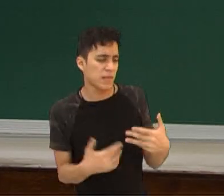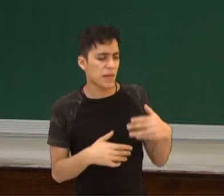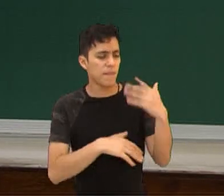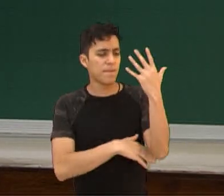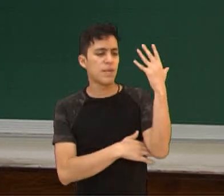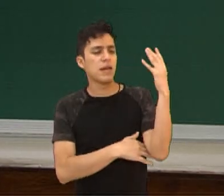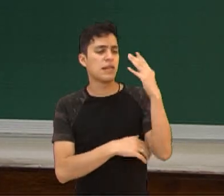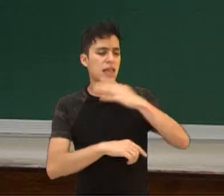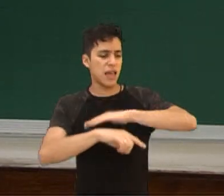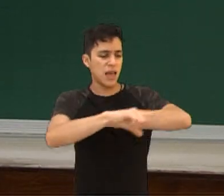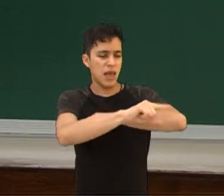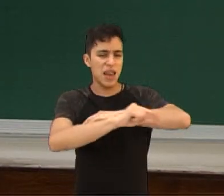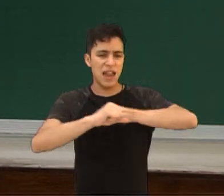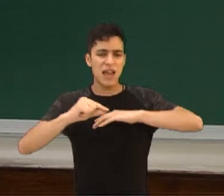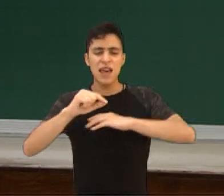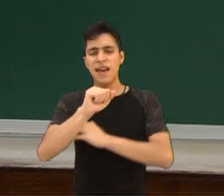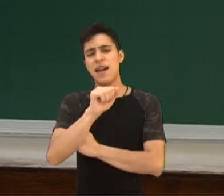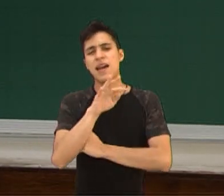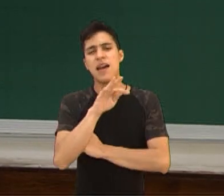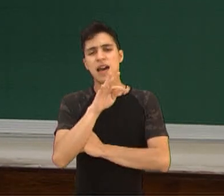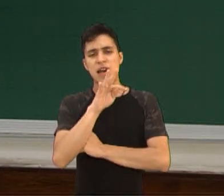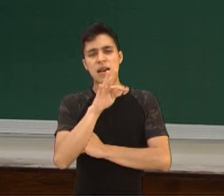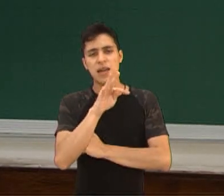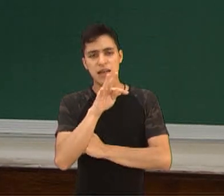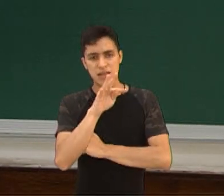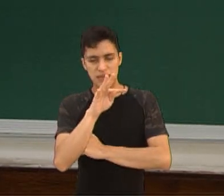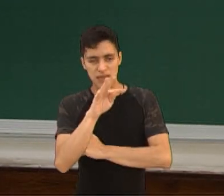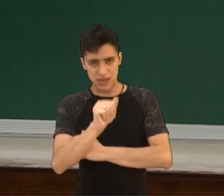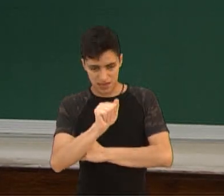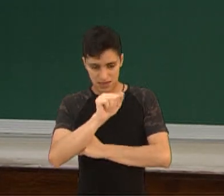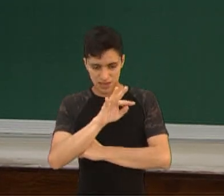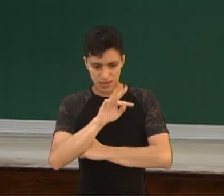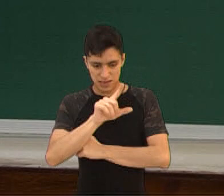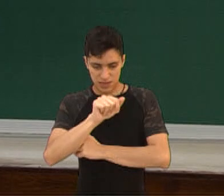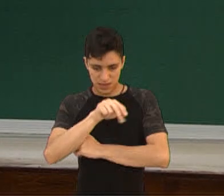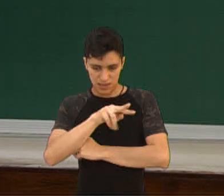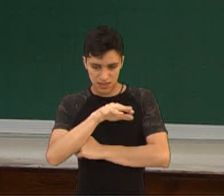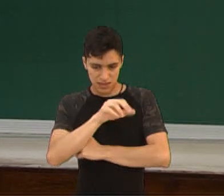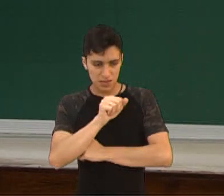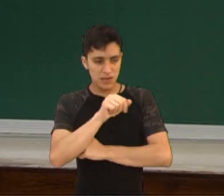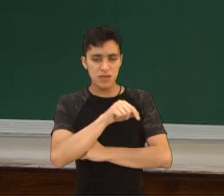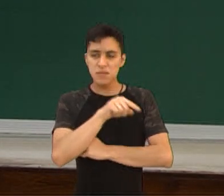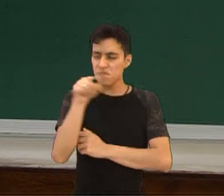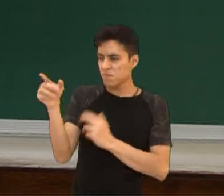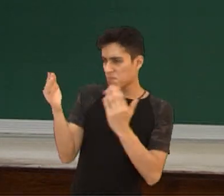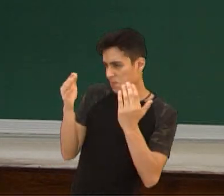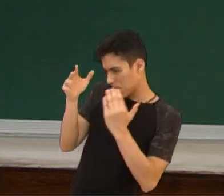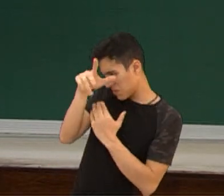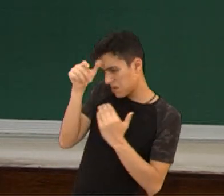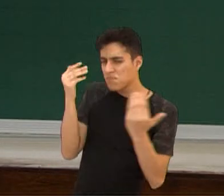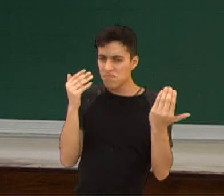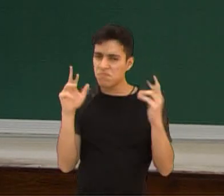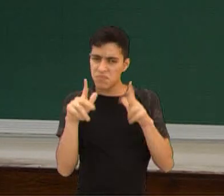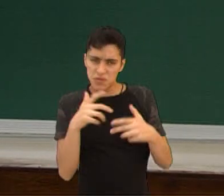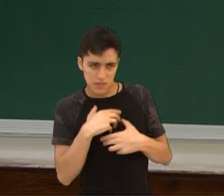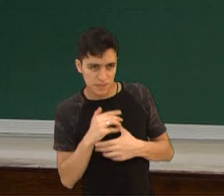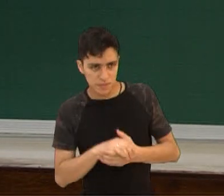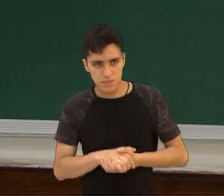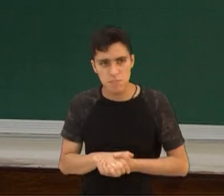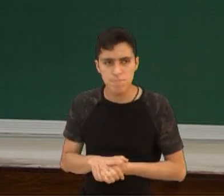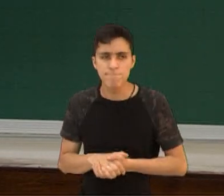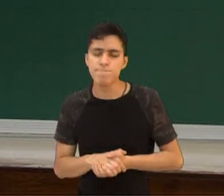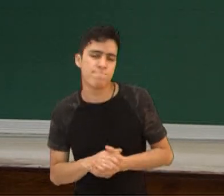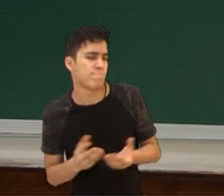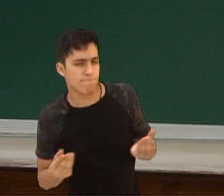também tem um clima quente e úmido, mas se a gente comparar com a Amazônia, é um clima mais ameno, né? E outra, como ela percorre